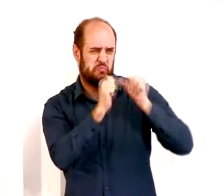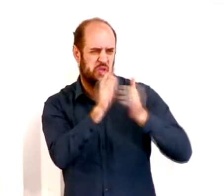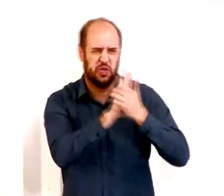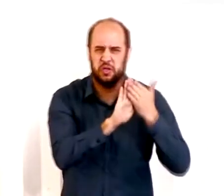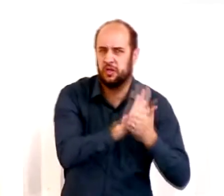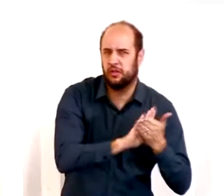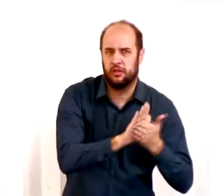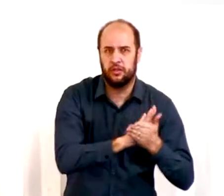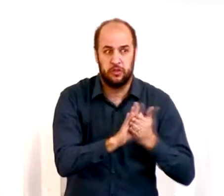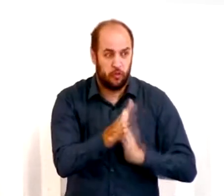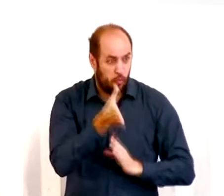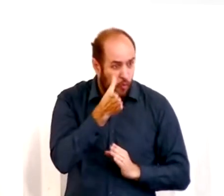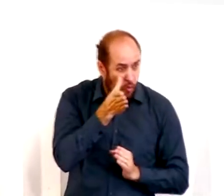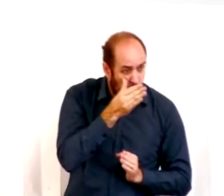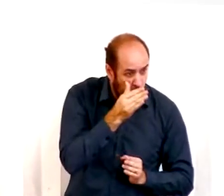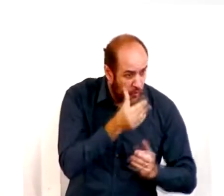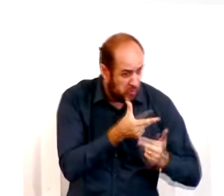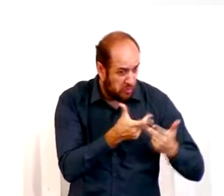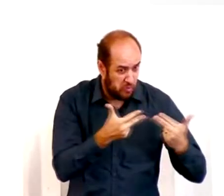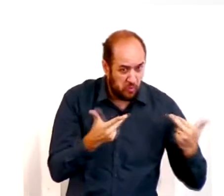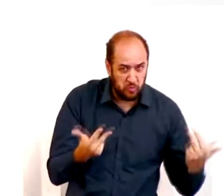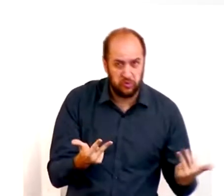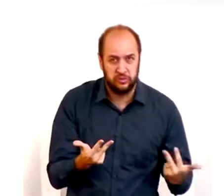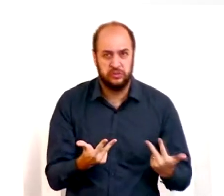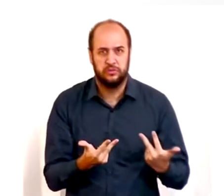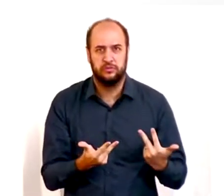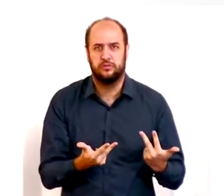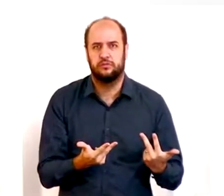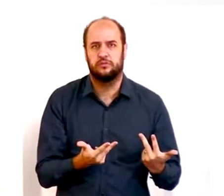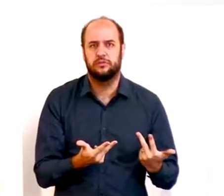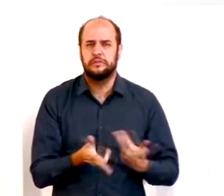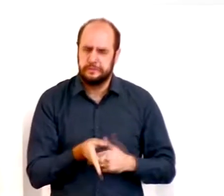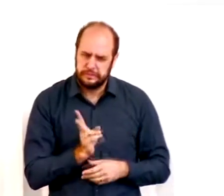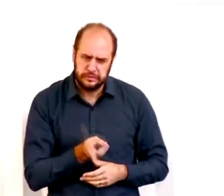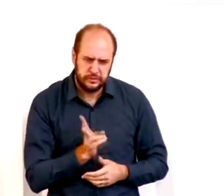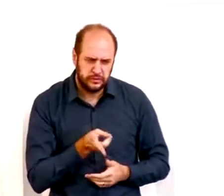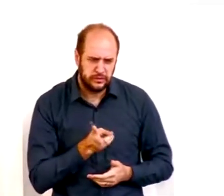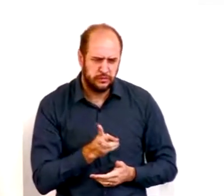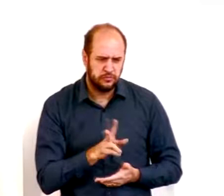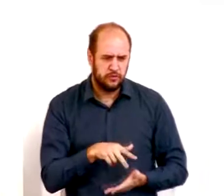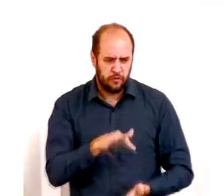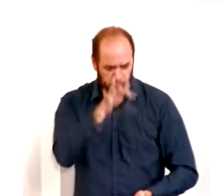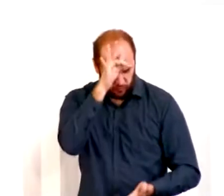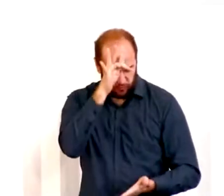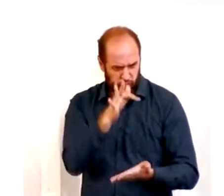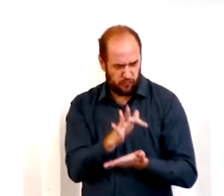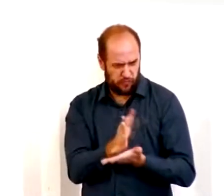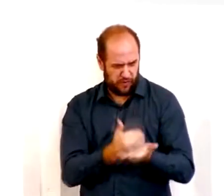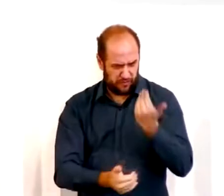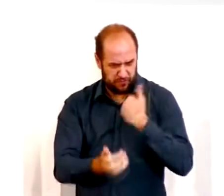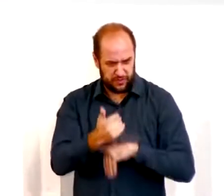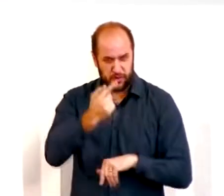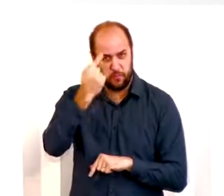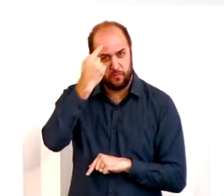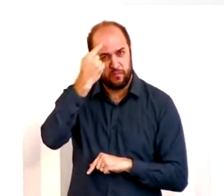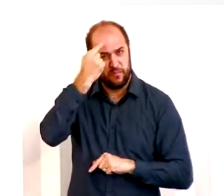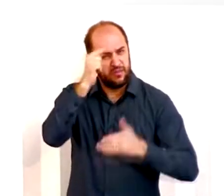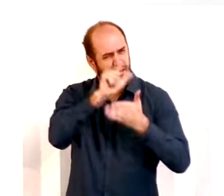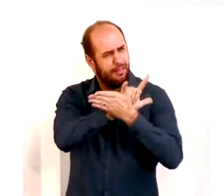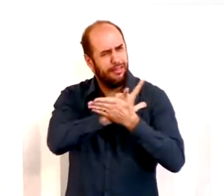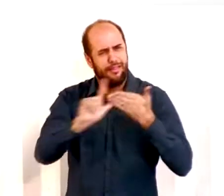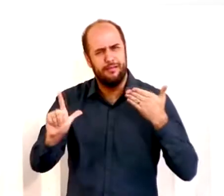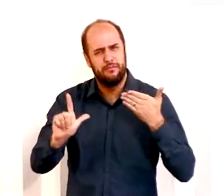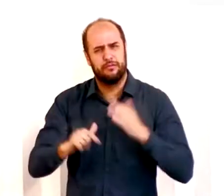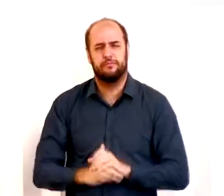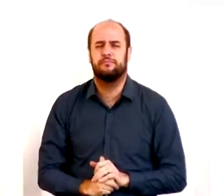não cobiçosos de sorte da ganância, conservando o mistério da fé com a consciência limpa.